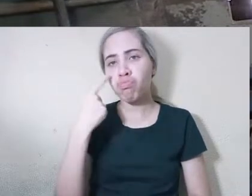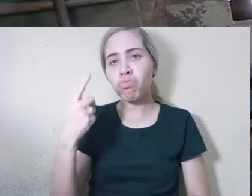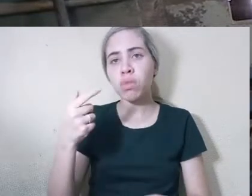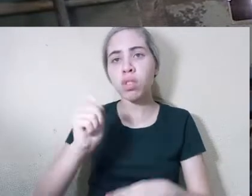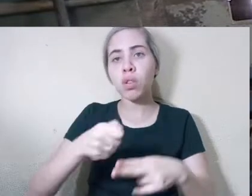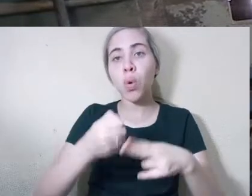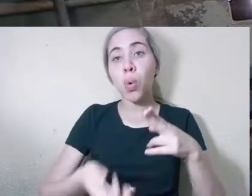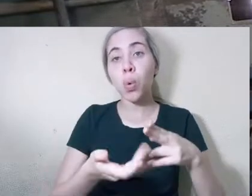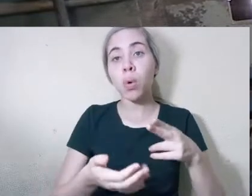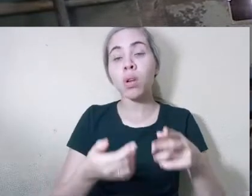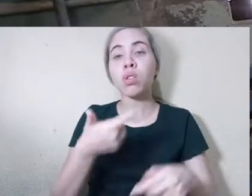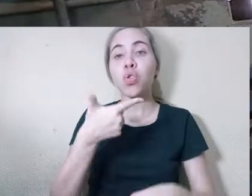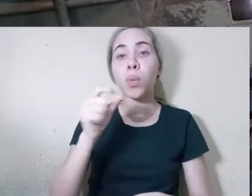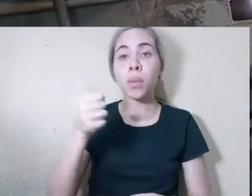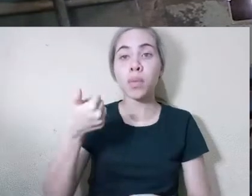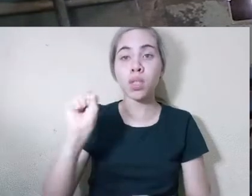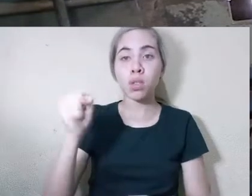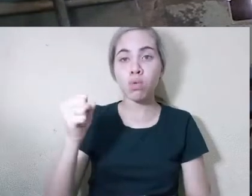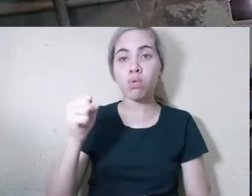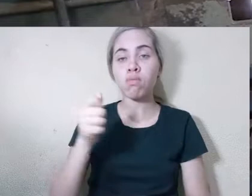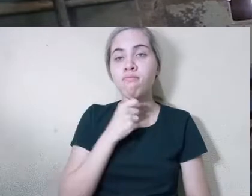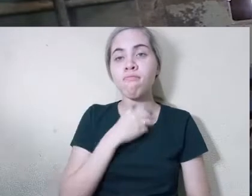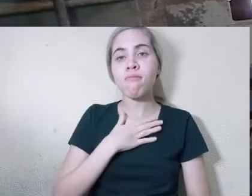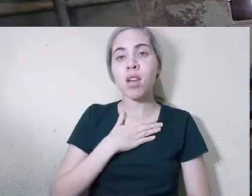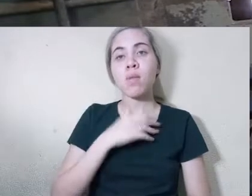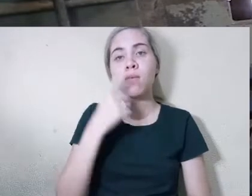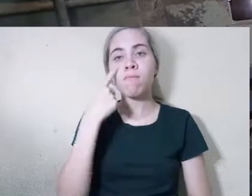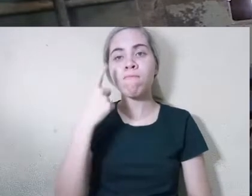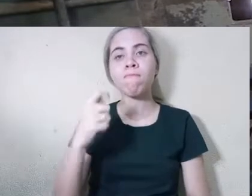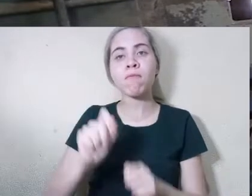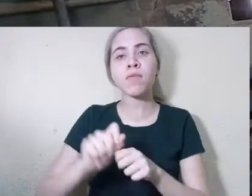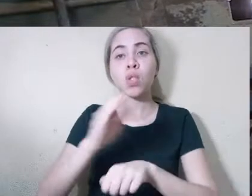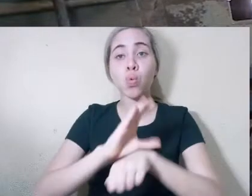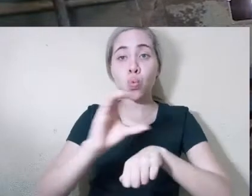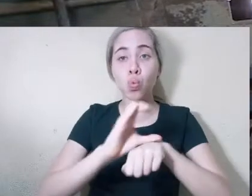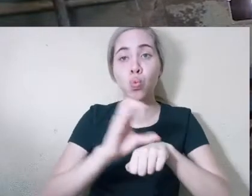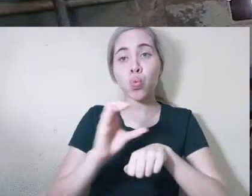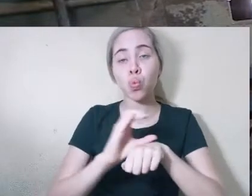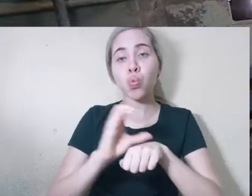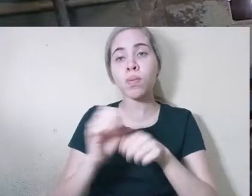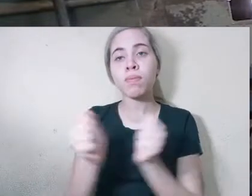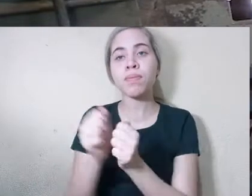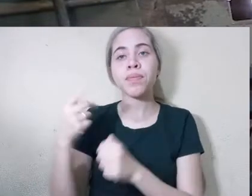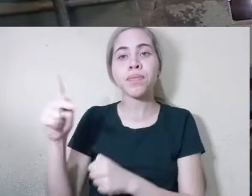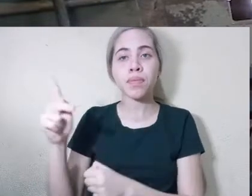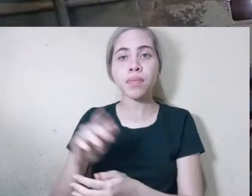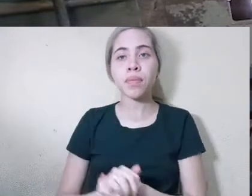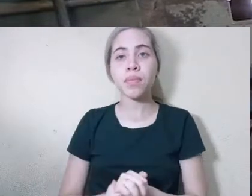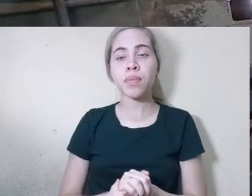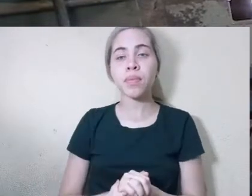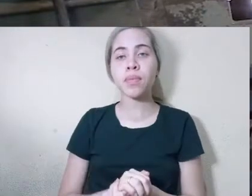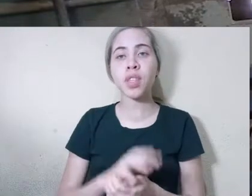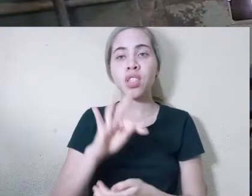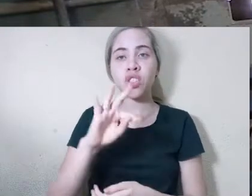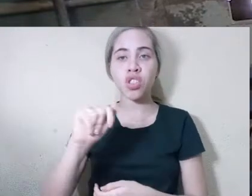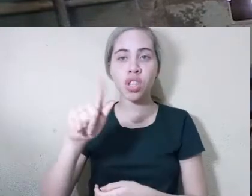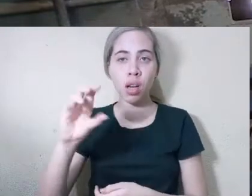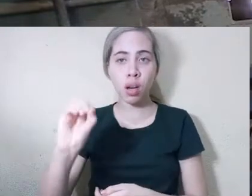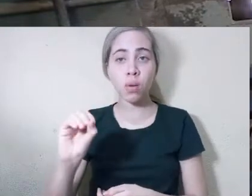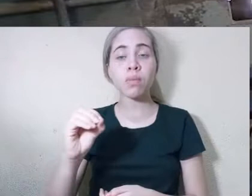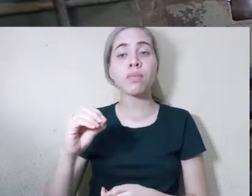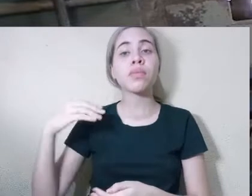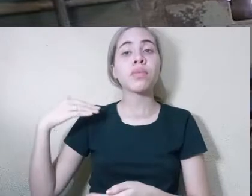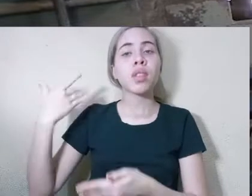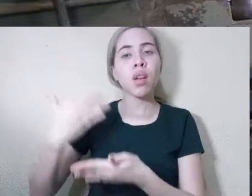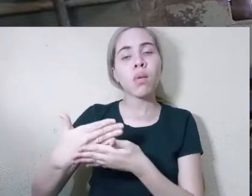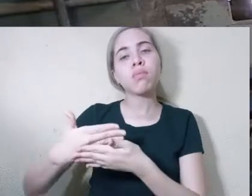interesse mesmo veio em 2018. Entendi. Quando eu fiz o curso com ele. Você fez o curso com o Thiago Silva? Com o Thiago Silva. De lá